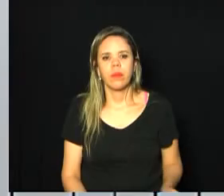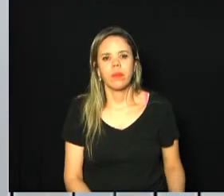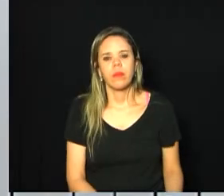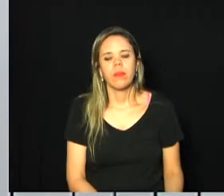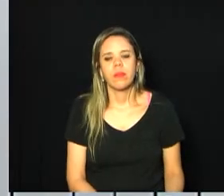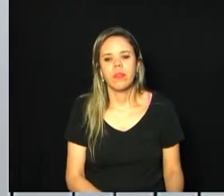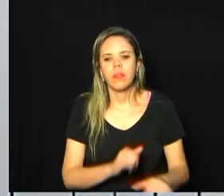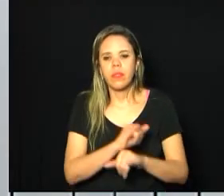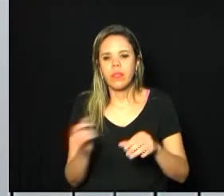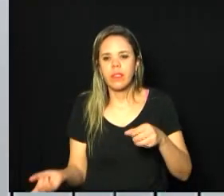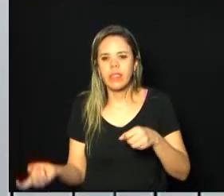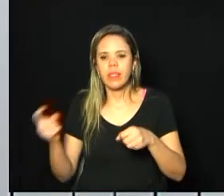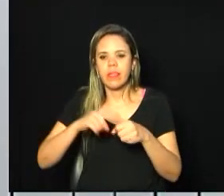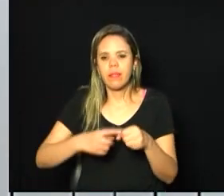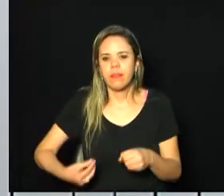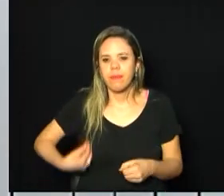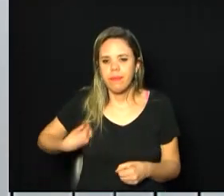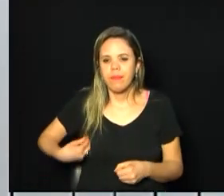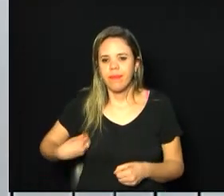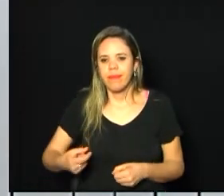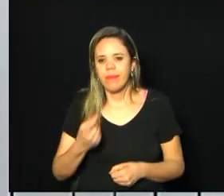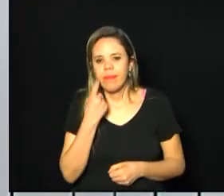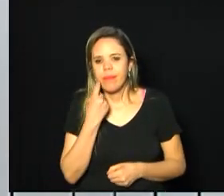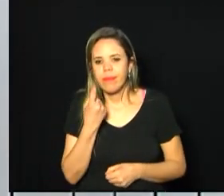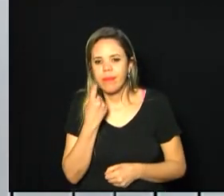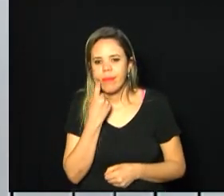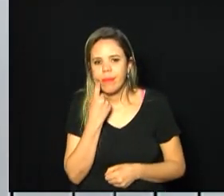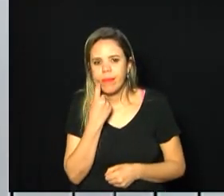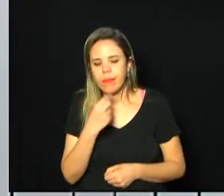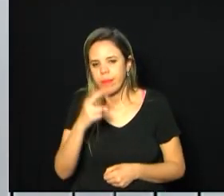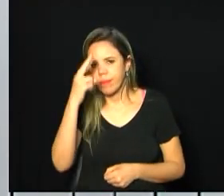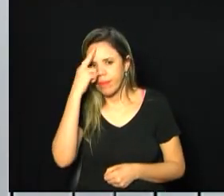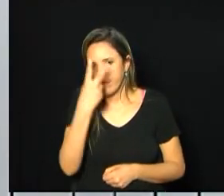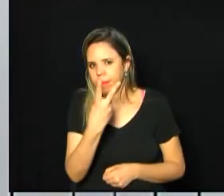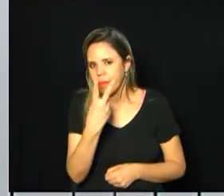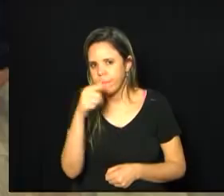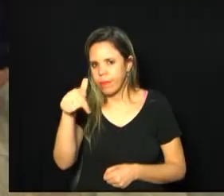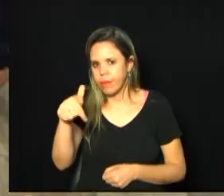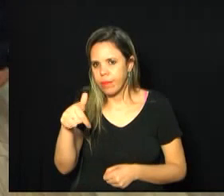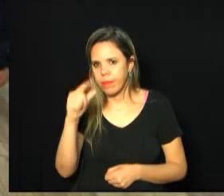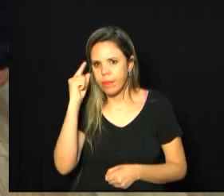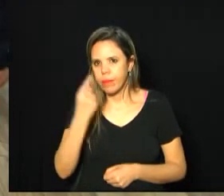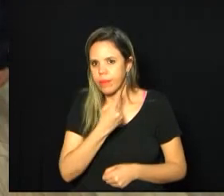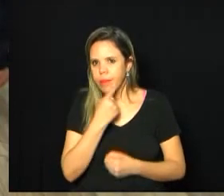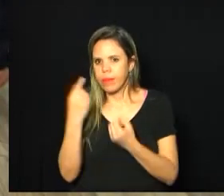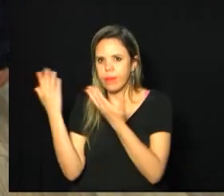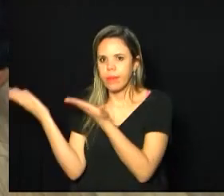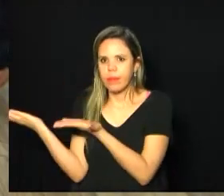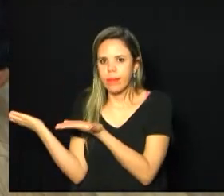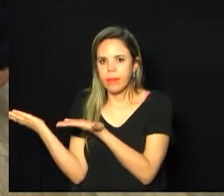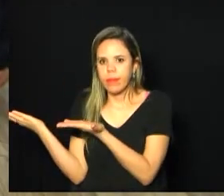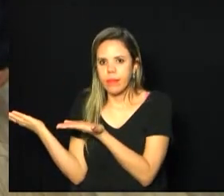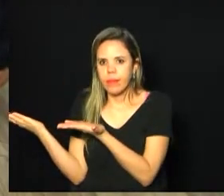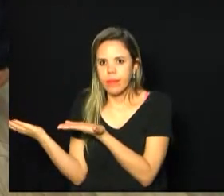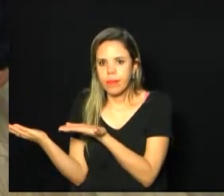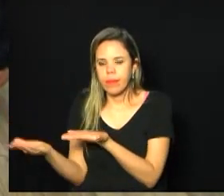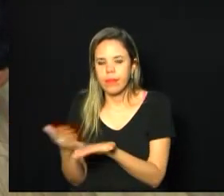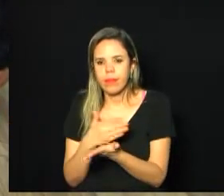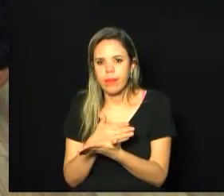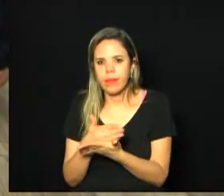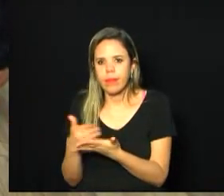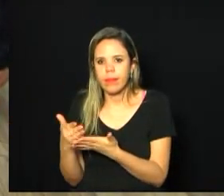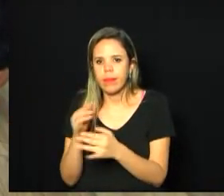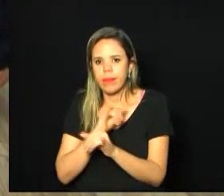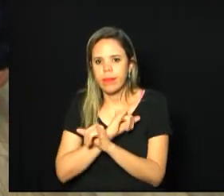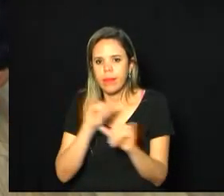Câmara Notícia de volta ao vivo nesta sexta-feira, 12h27. A Mina Abreu já está aqui nos nossos estúdios. Nós começamos com